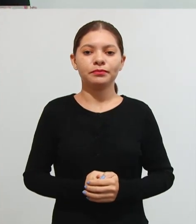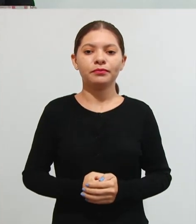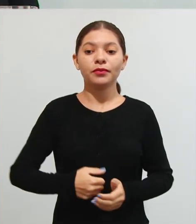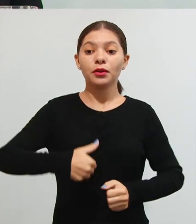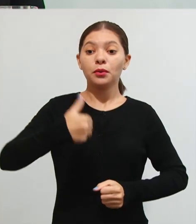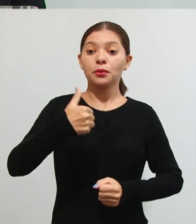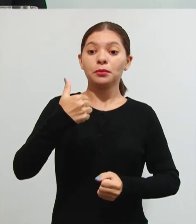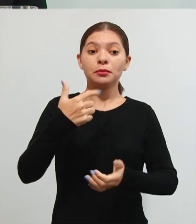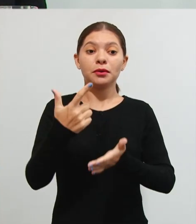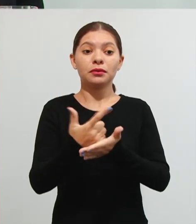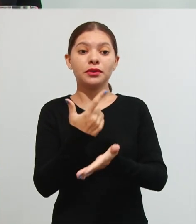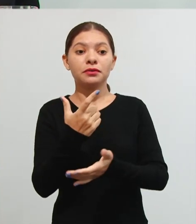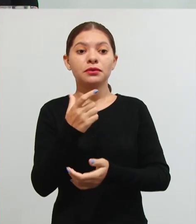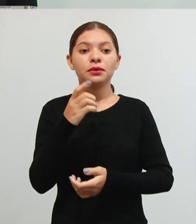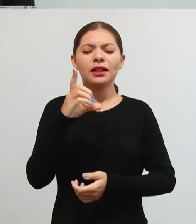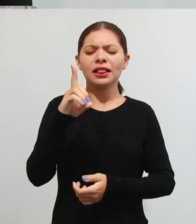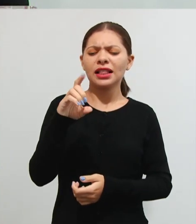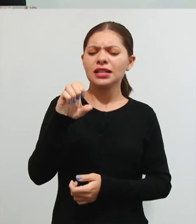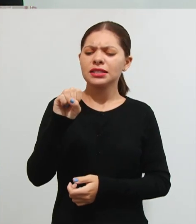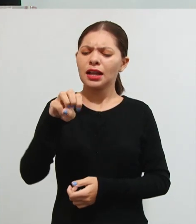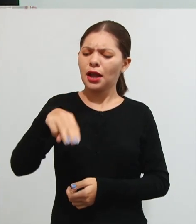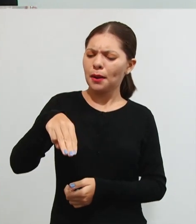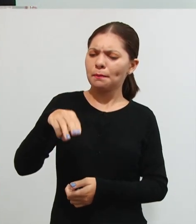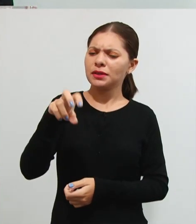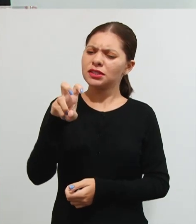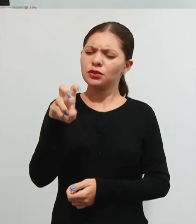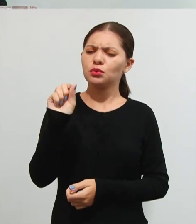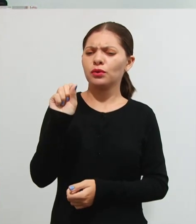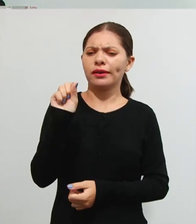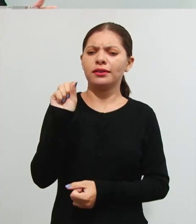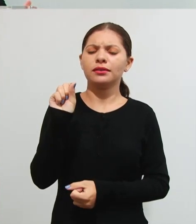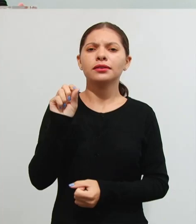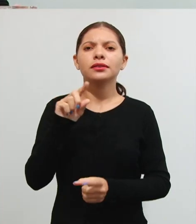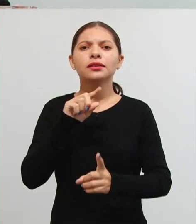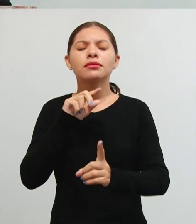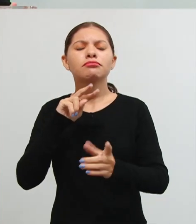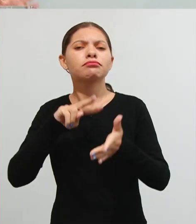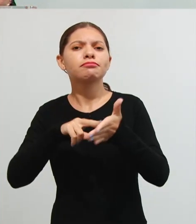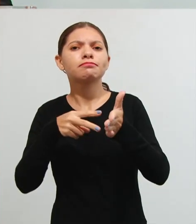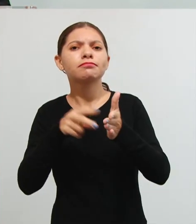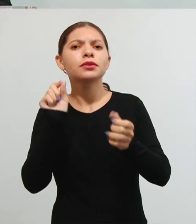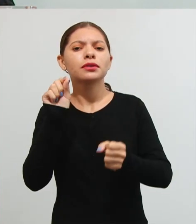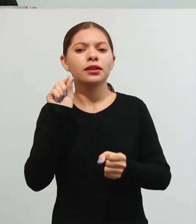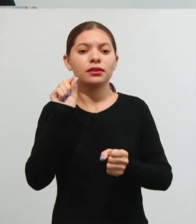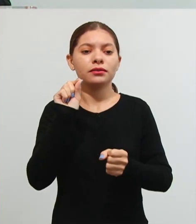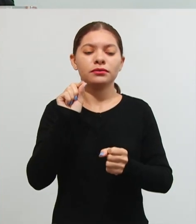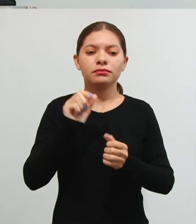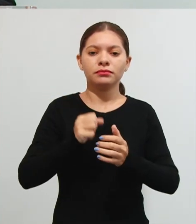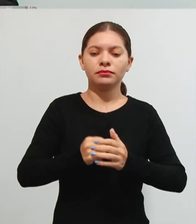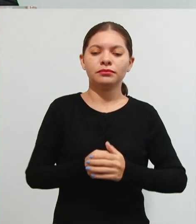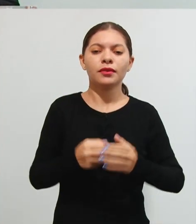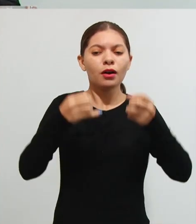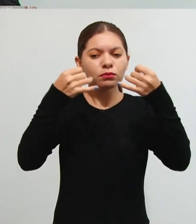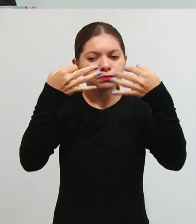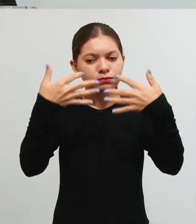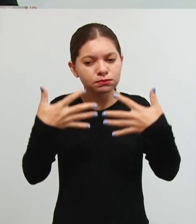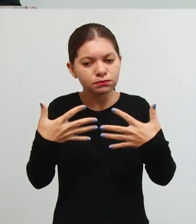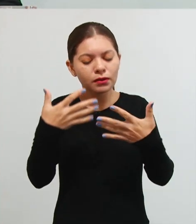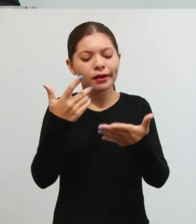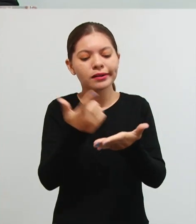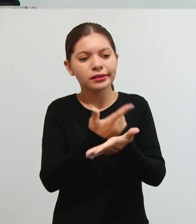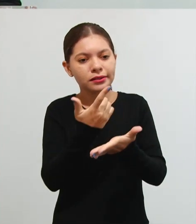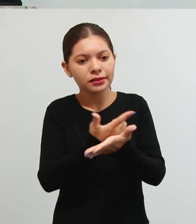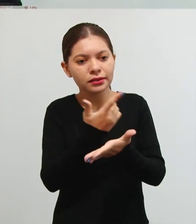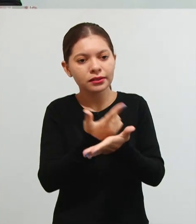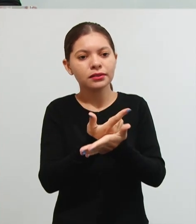é o DSM-5, o que é esse DSM-5? Esse DSM-5, ele é um manual, como o nome já diz,